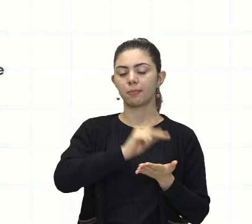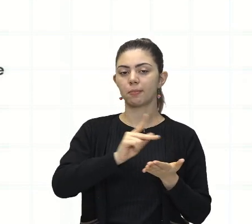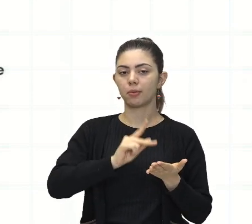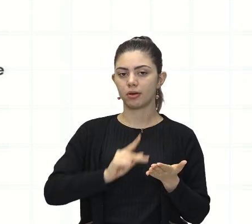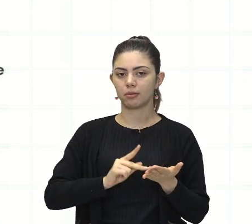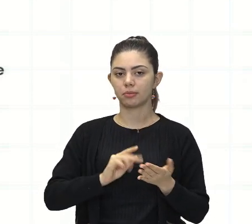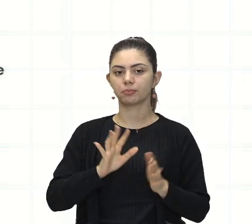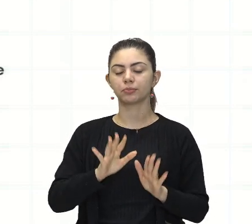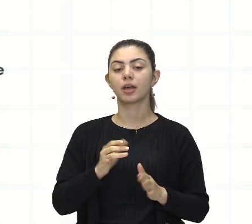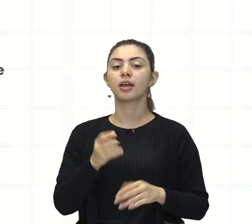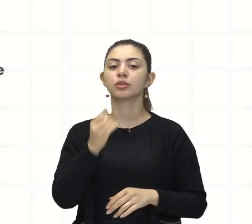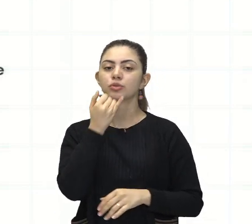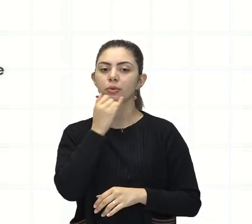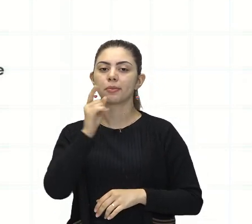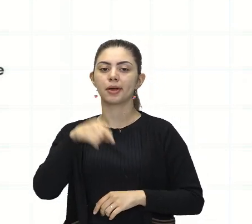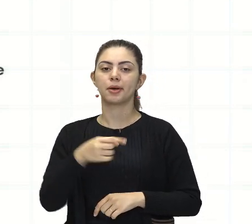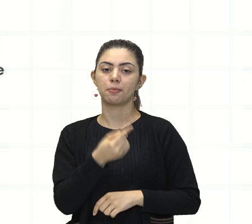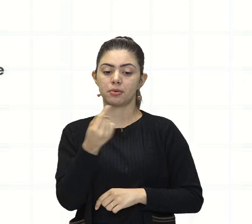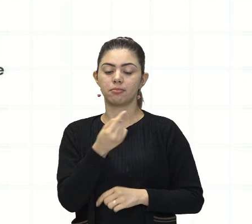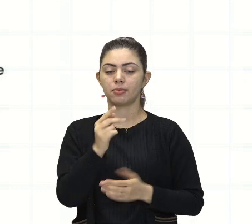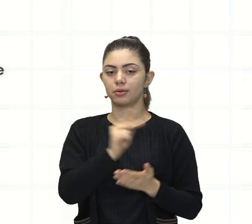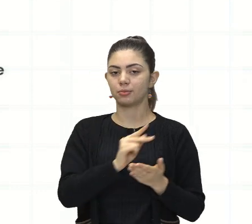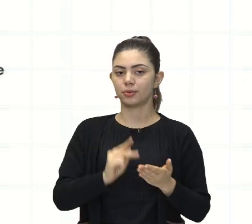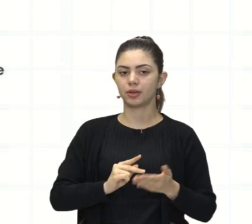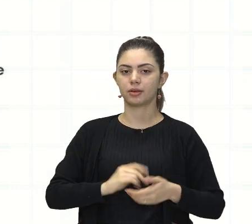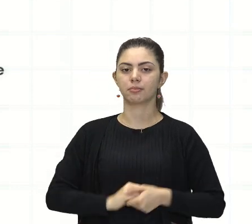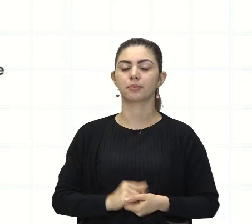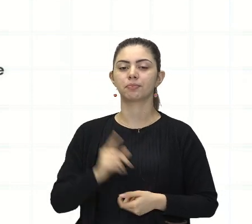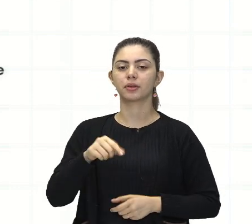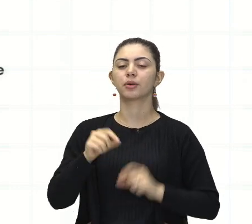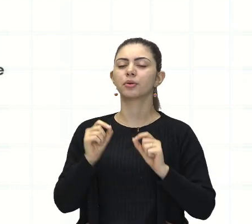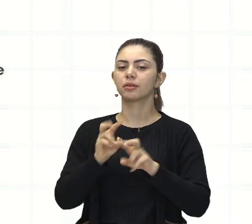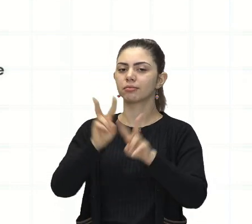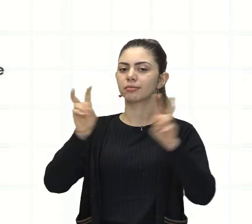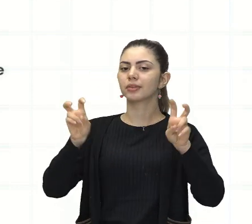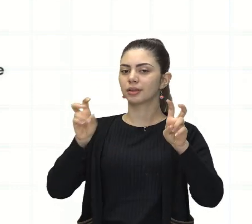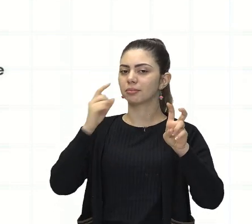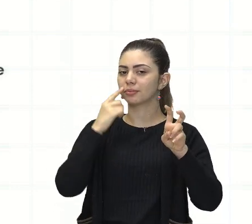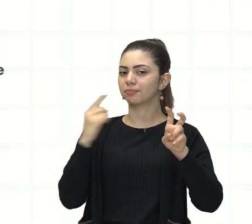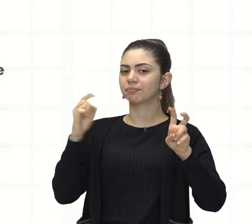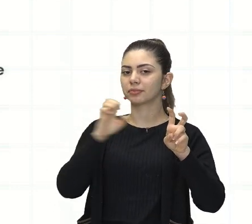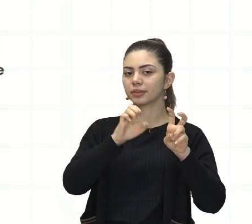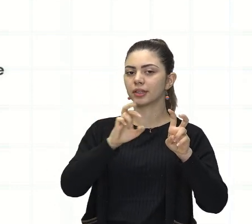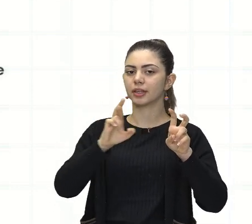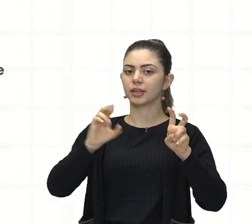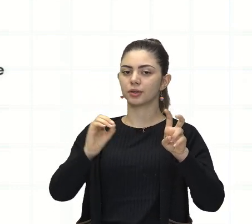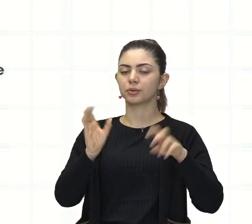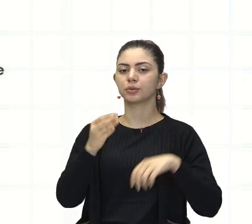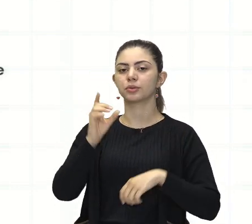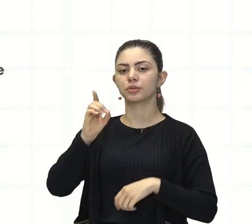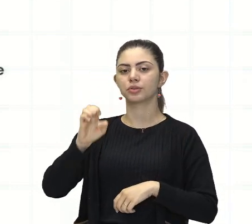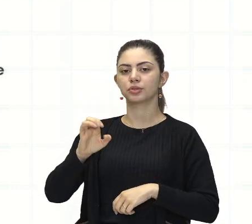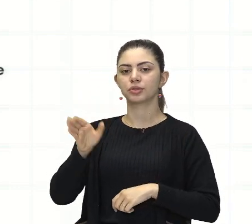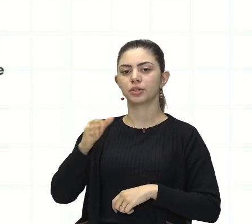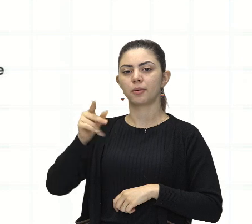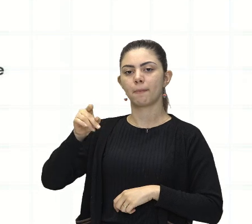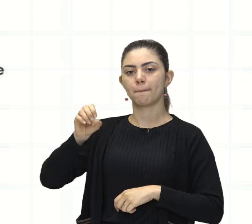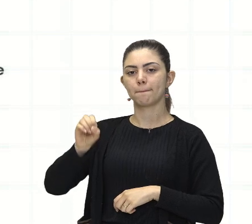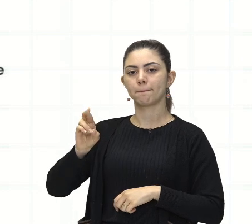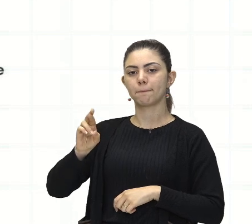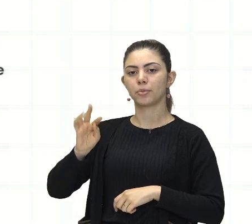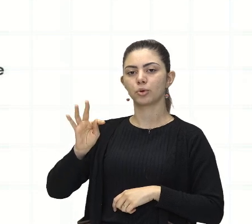primeiro poema, né? Erro de português. Aqui, foi o que a gente viu primeiro. Quais são